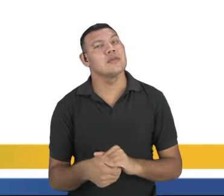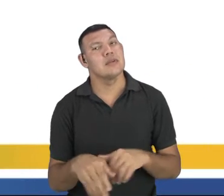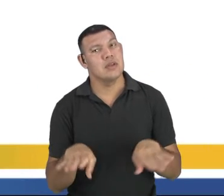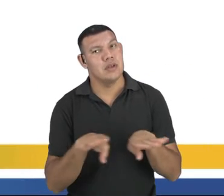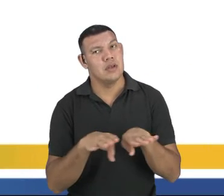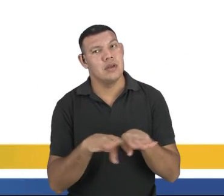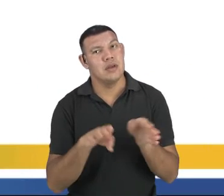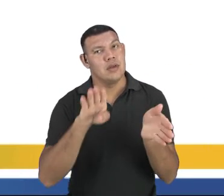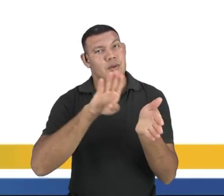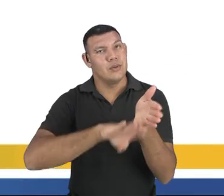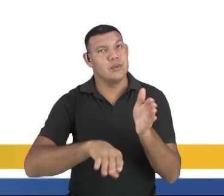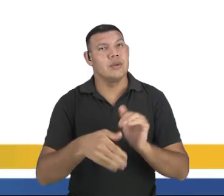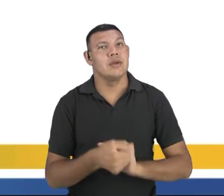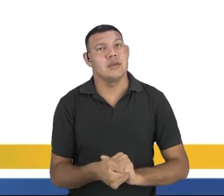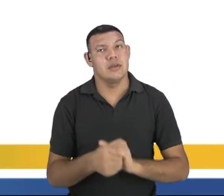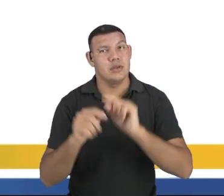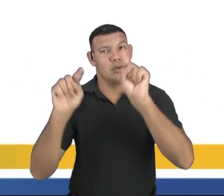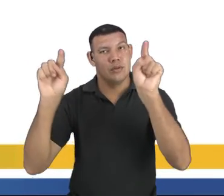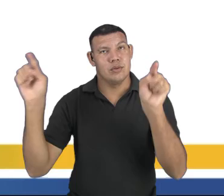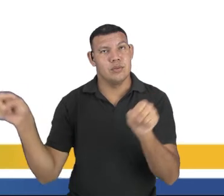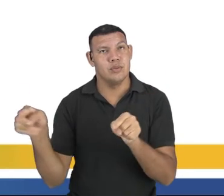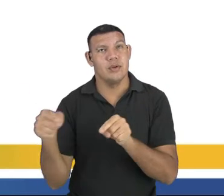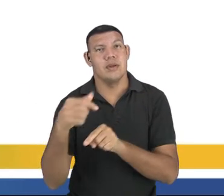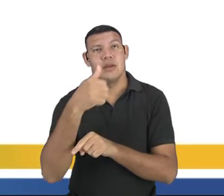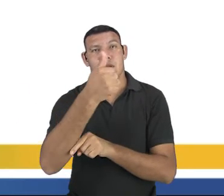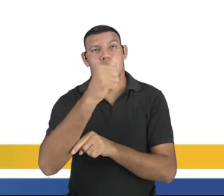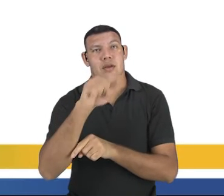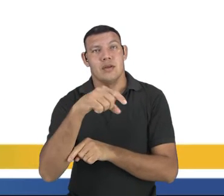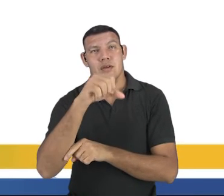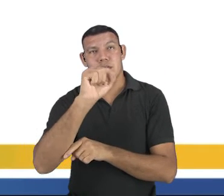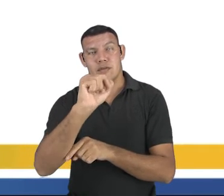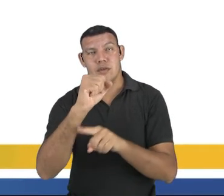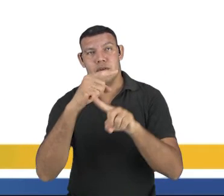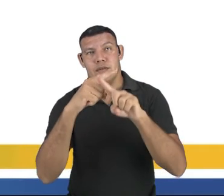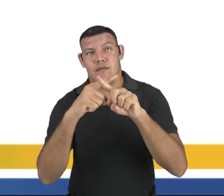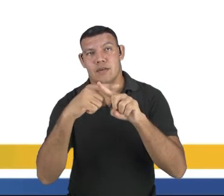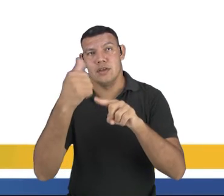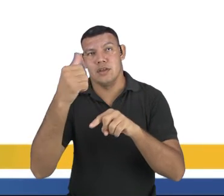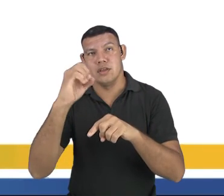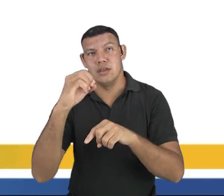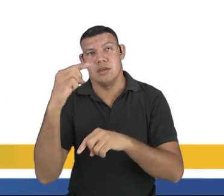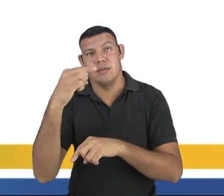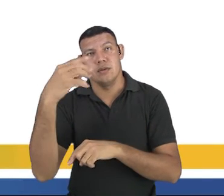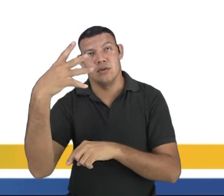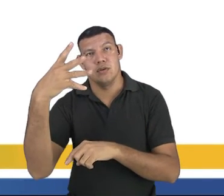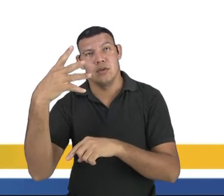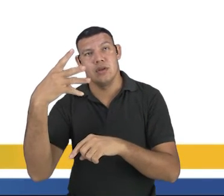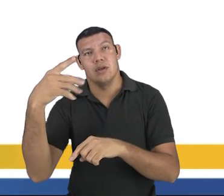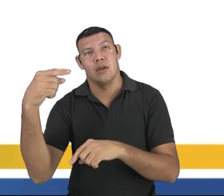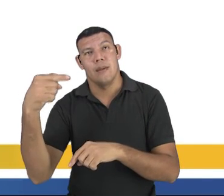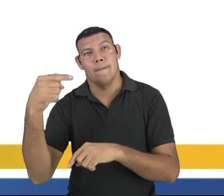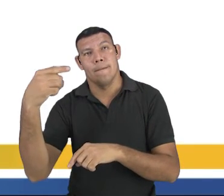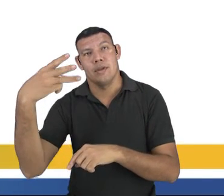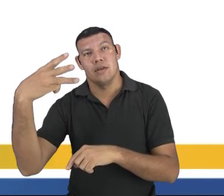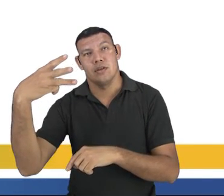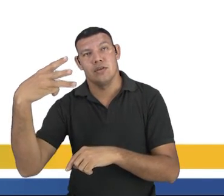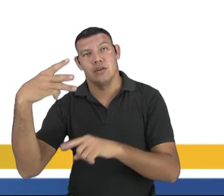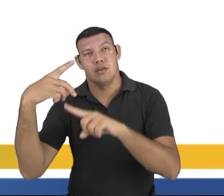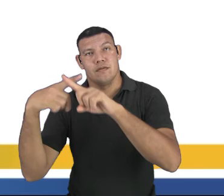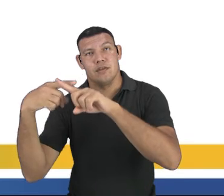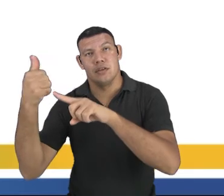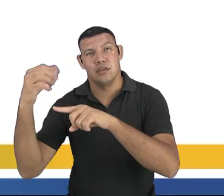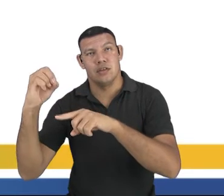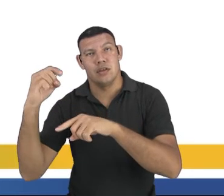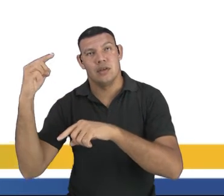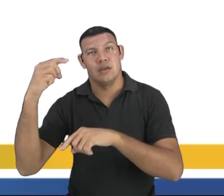tirei. Dentro só sobrou agora os coeficientes de dilatação. Eu vou fazer essa conta aqui. 200 vezes 60 vai dar